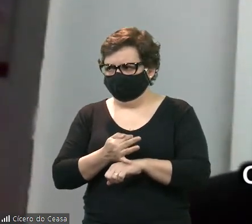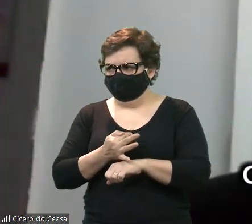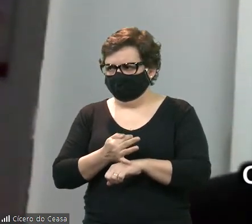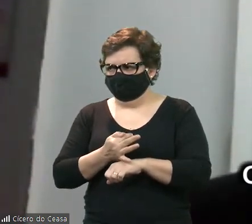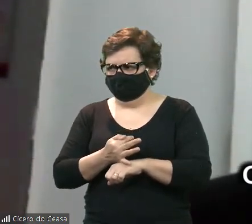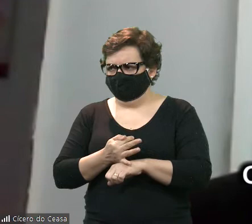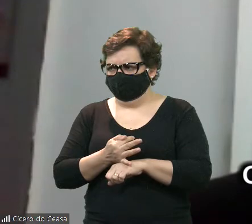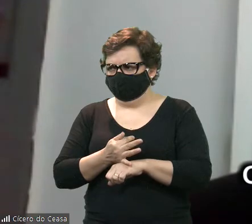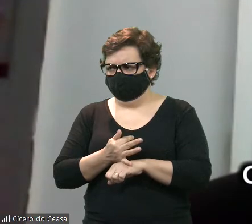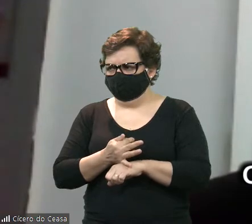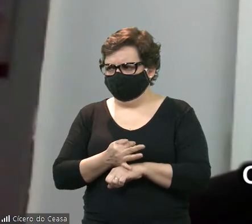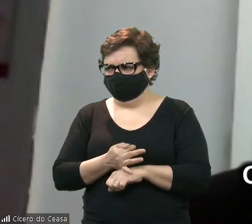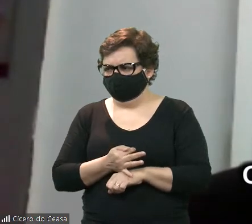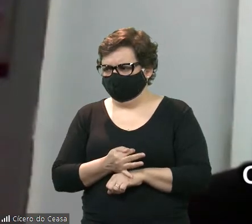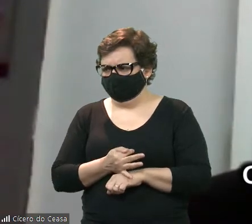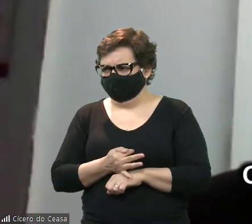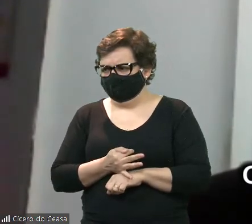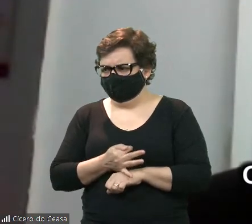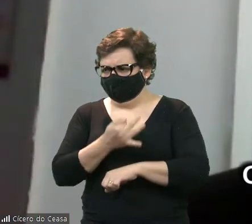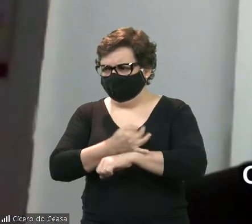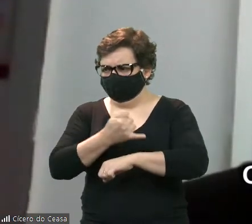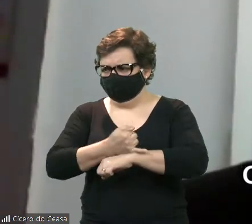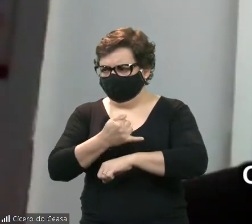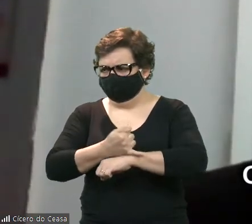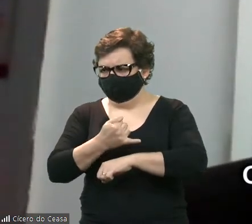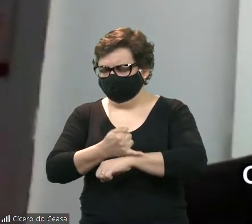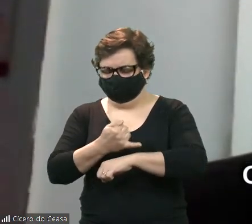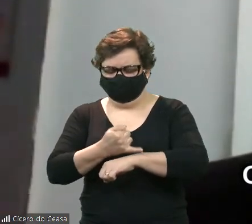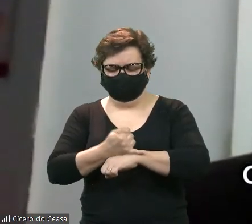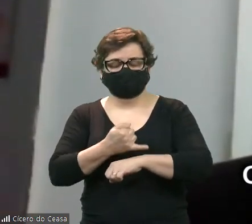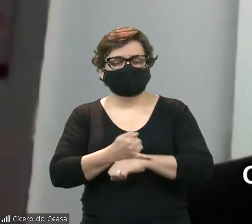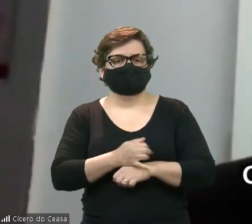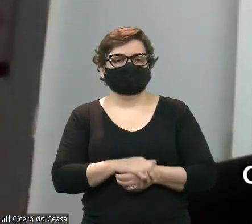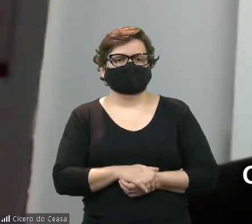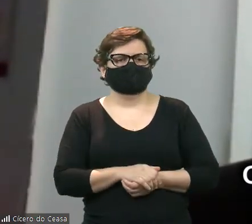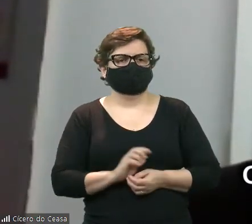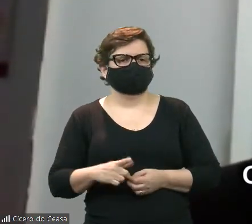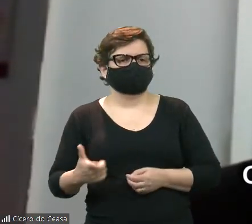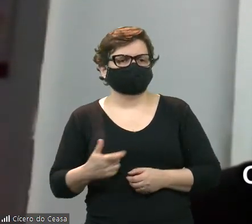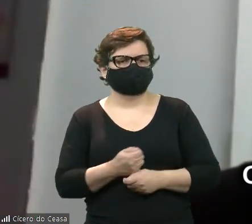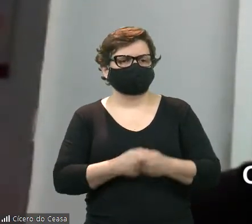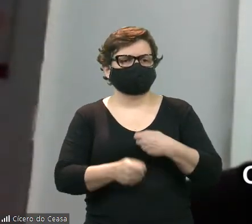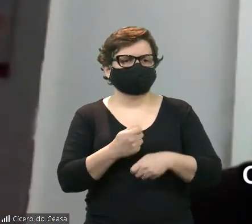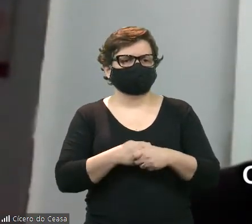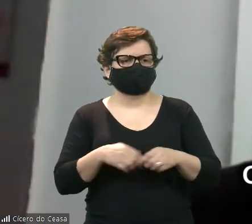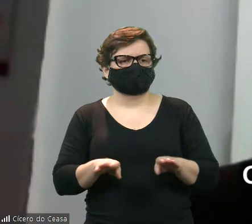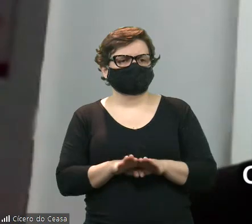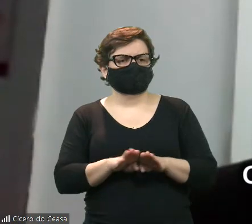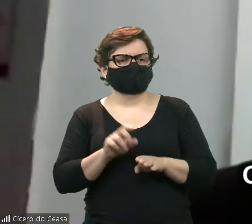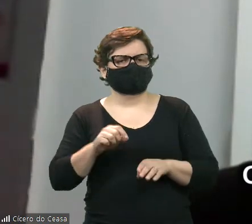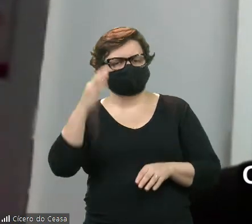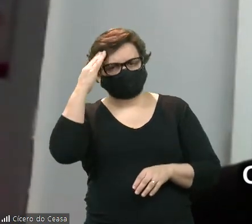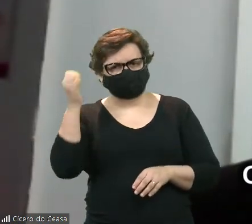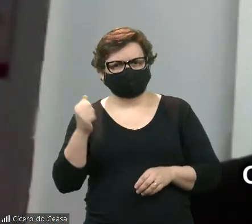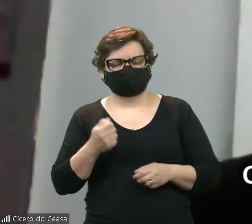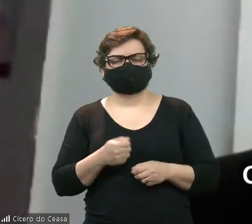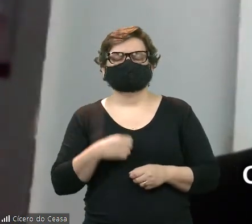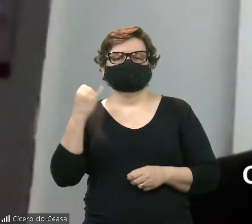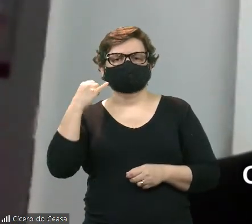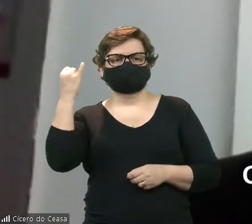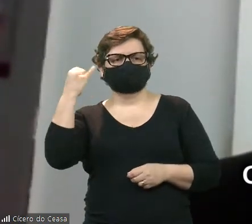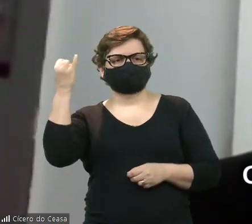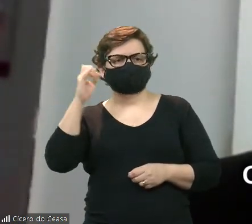parabenizo a administração e que de outras administrações também, que sabem a importância da